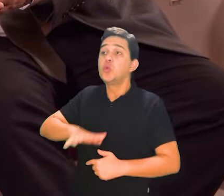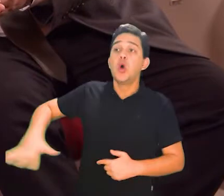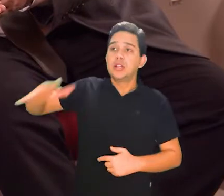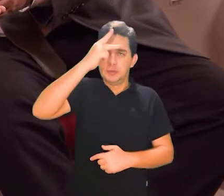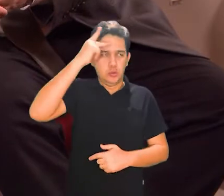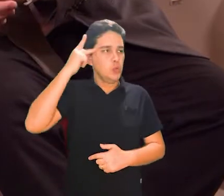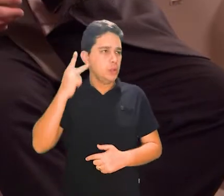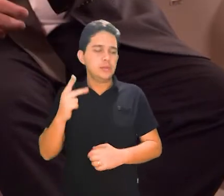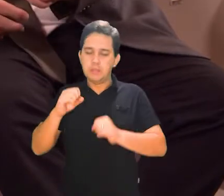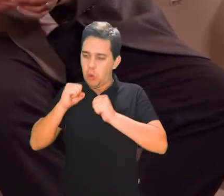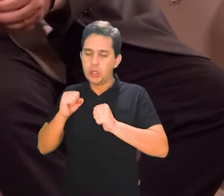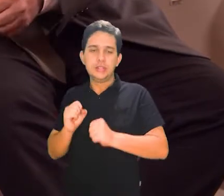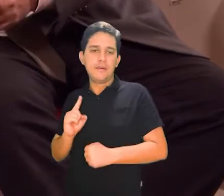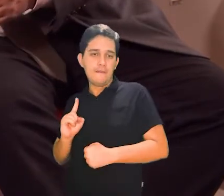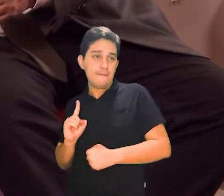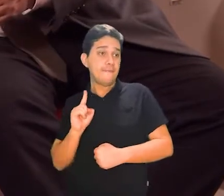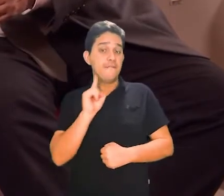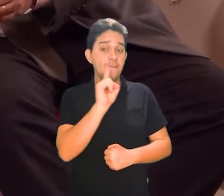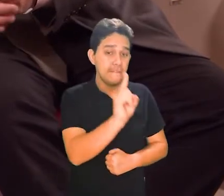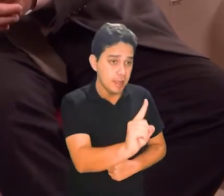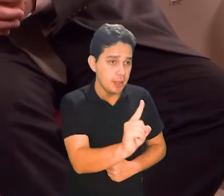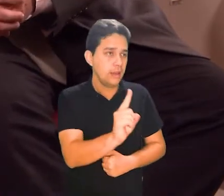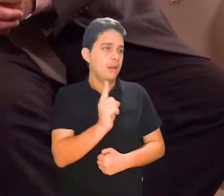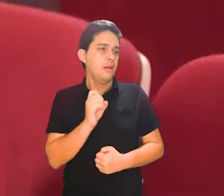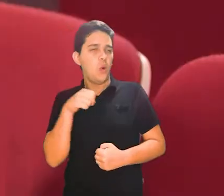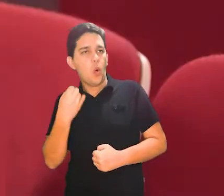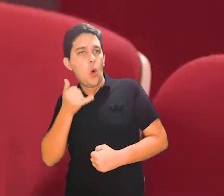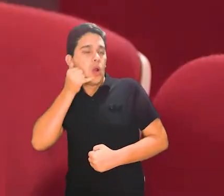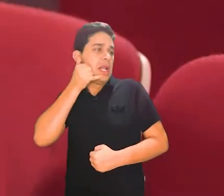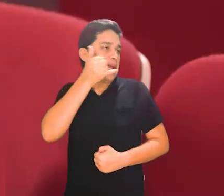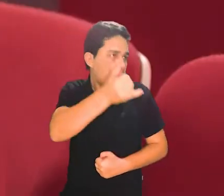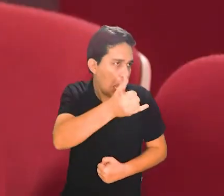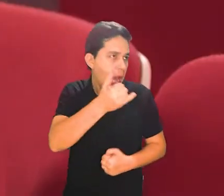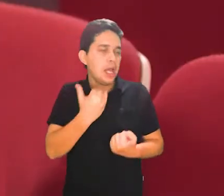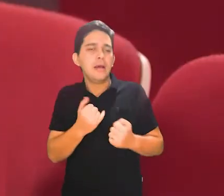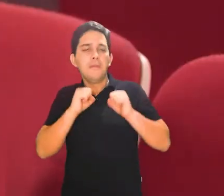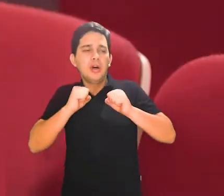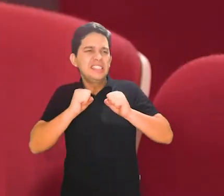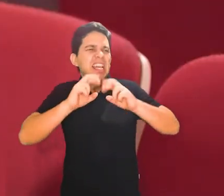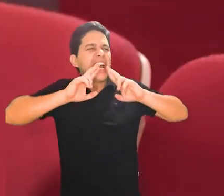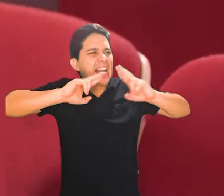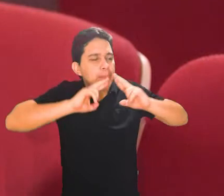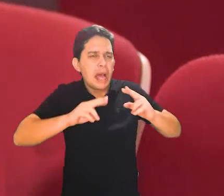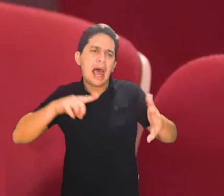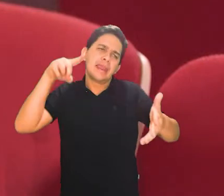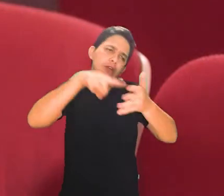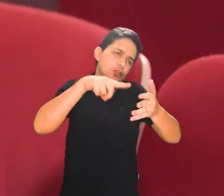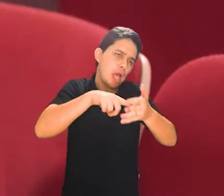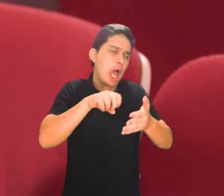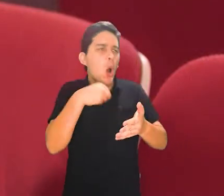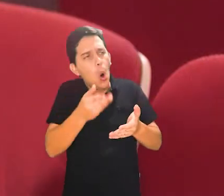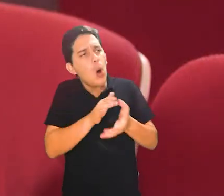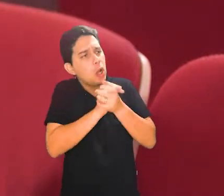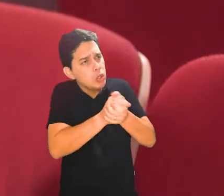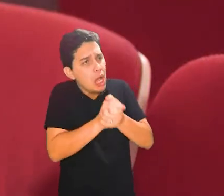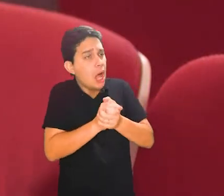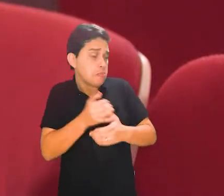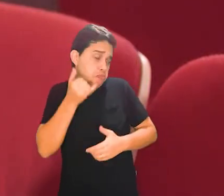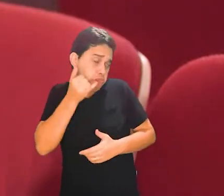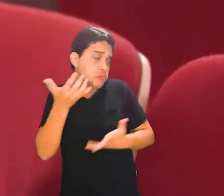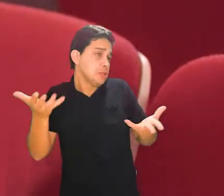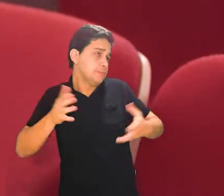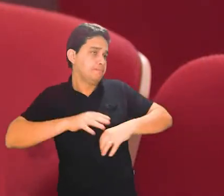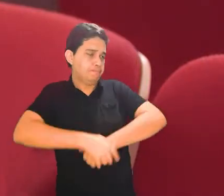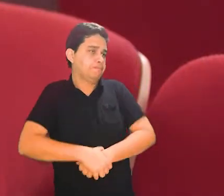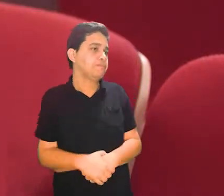e reclamações, eventualmente também elogios. Perfeito. Doutor, e quais são os tipos de comunicação que um cidadão pode